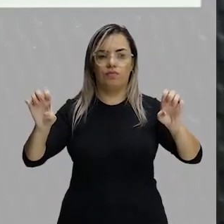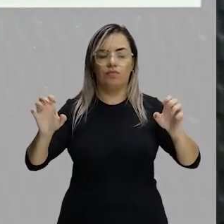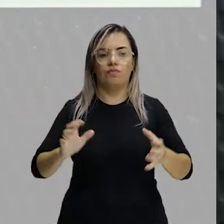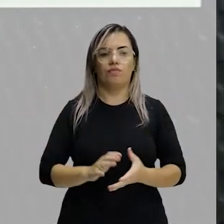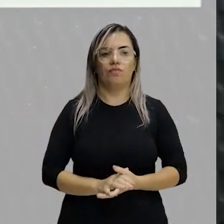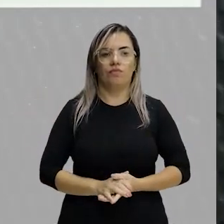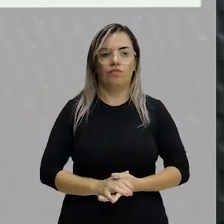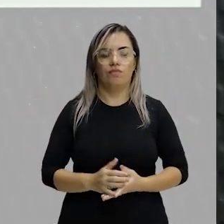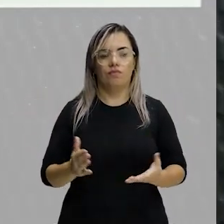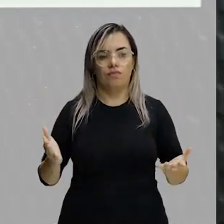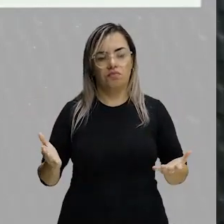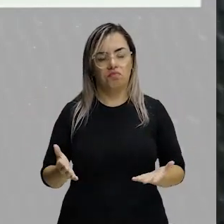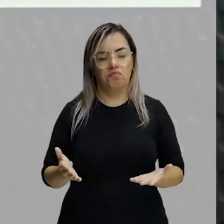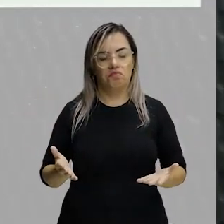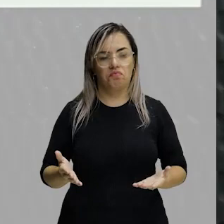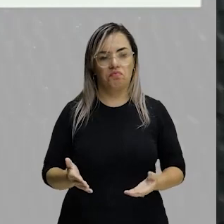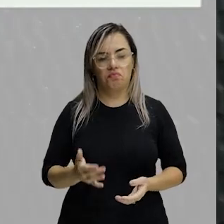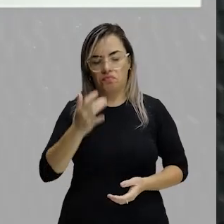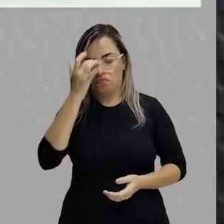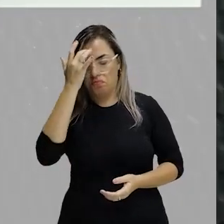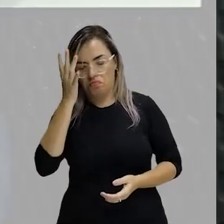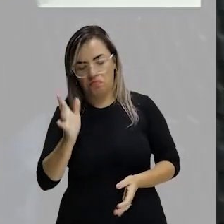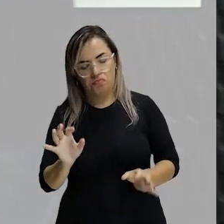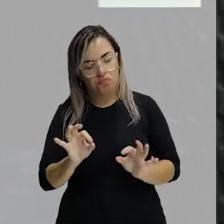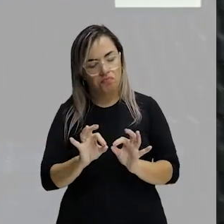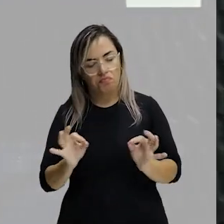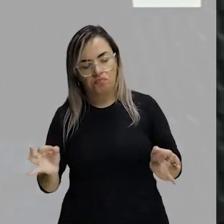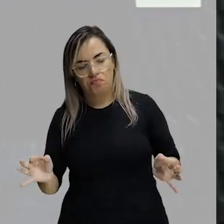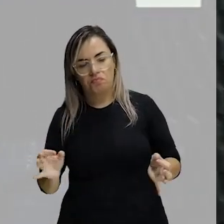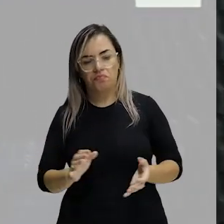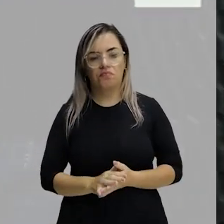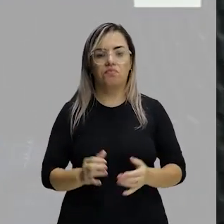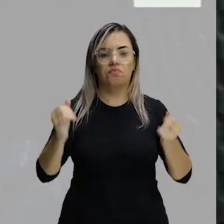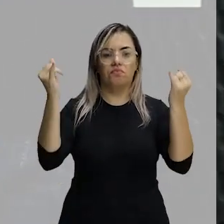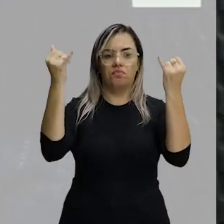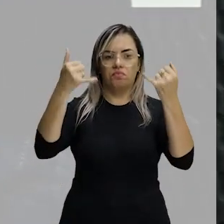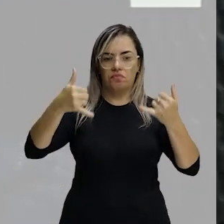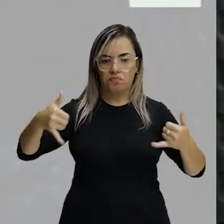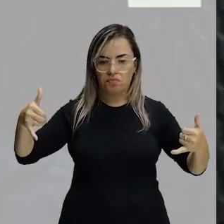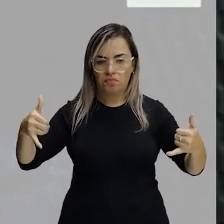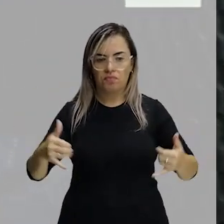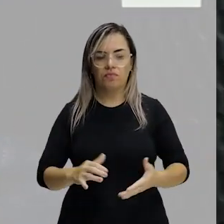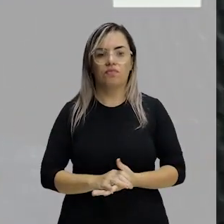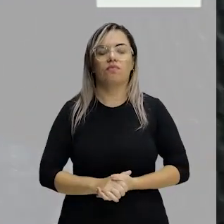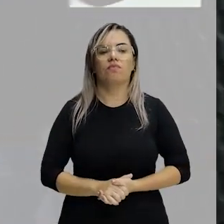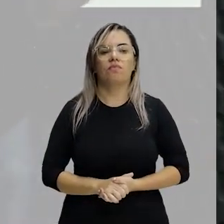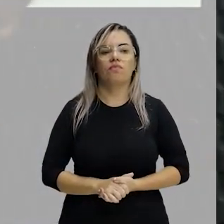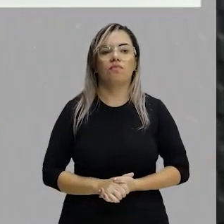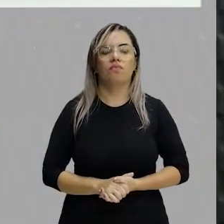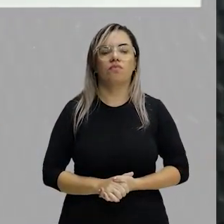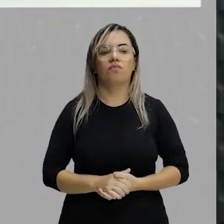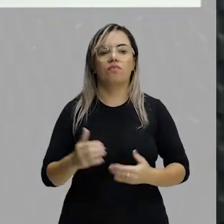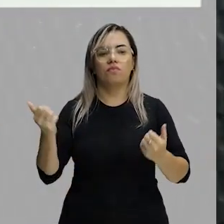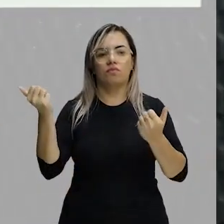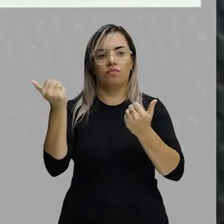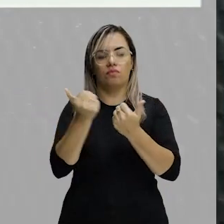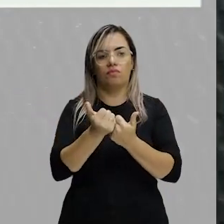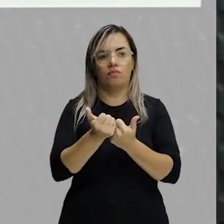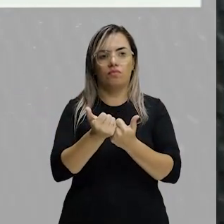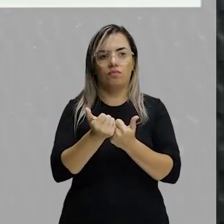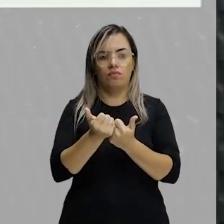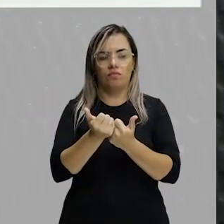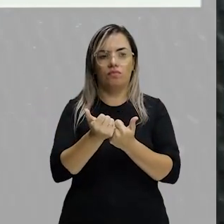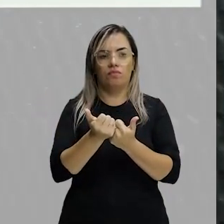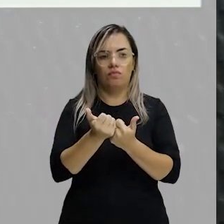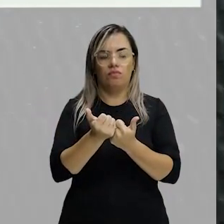pode agora tranquilamente montar a equação da sua hipérbole. Certo? Basta você substituir, no